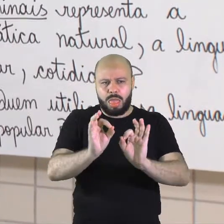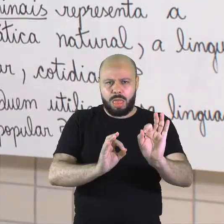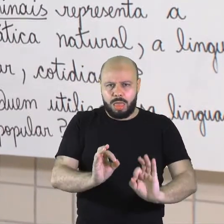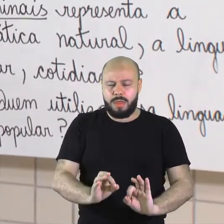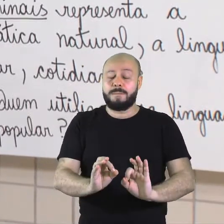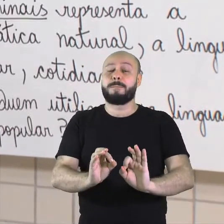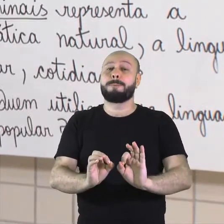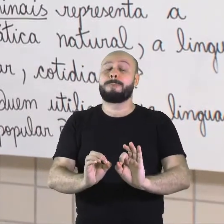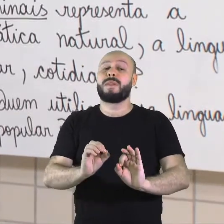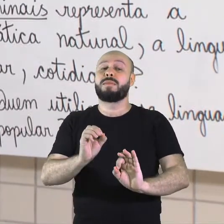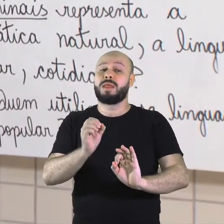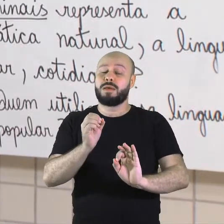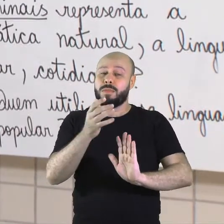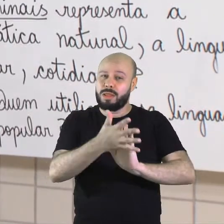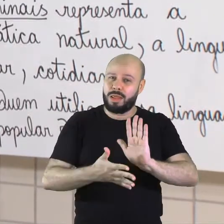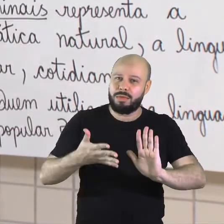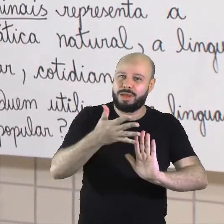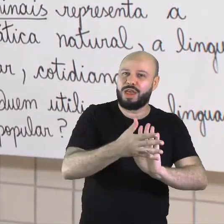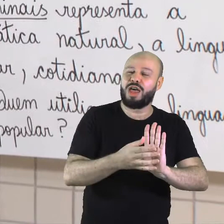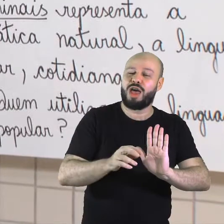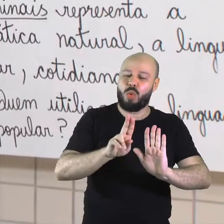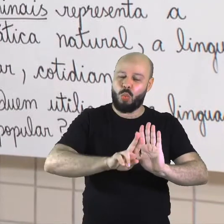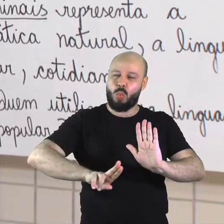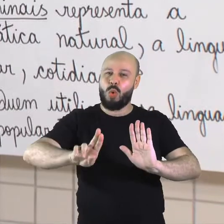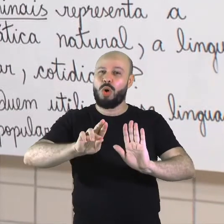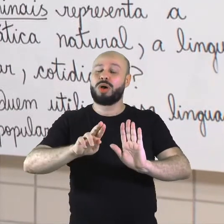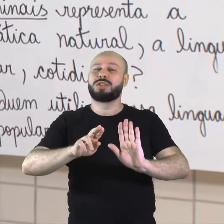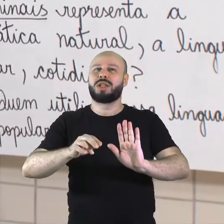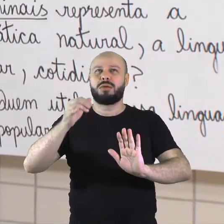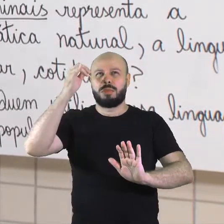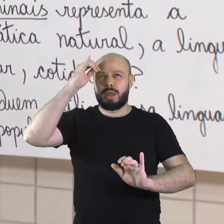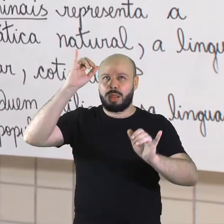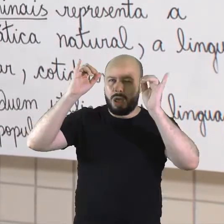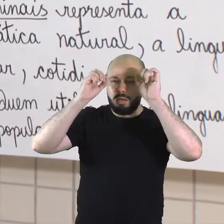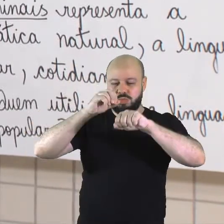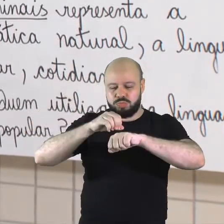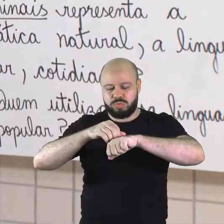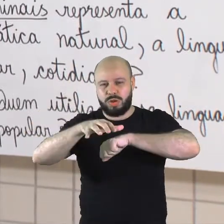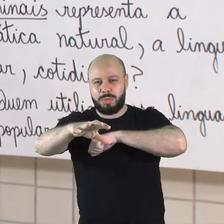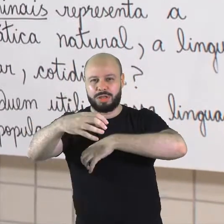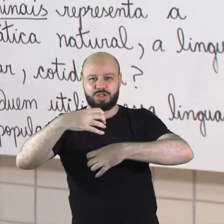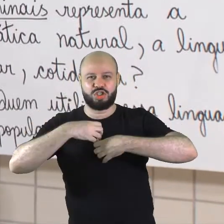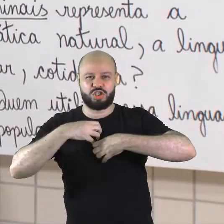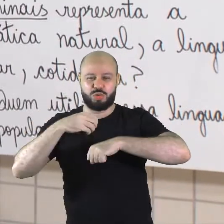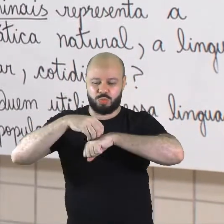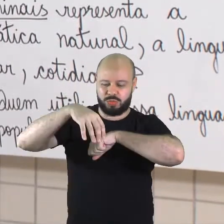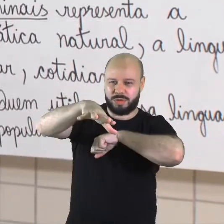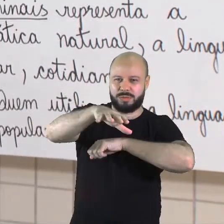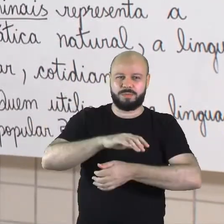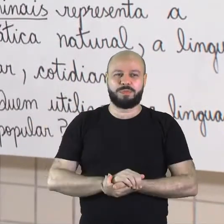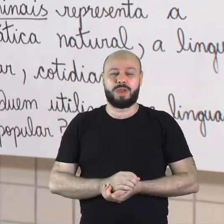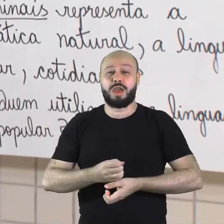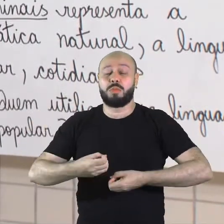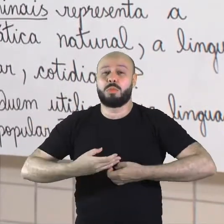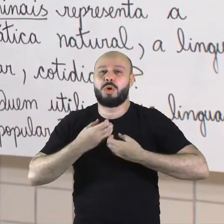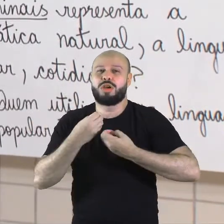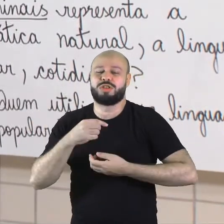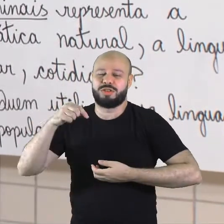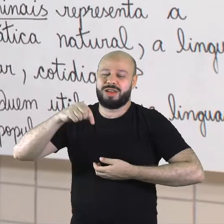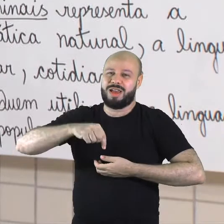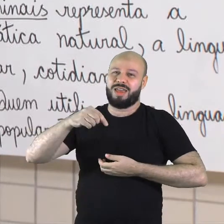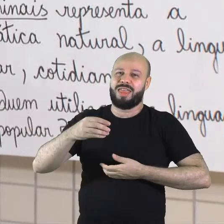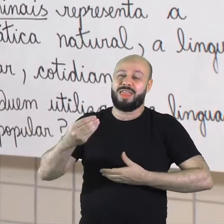linguagem também, se a gente for analisar, e transmite uma ideia, um sentido, né? No caso, a poesia acontece nesse